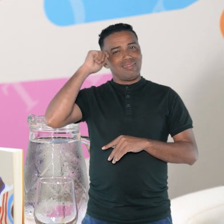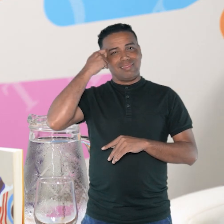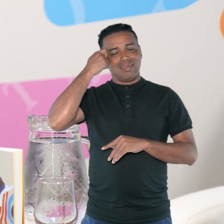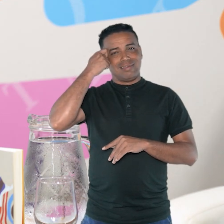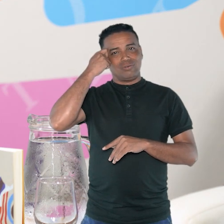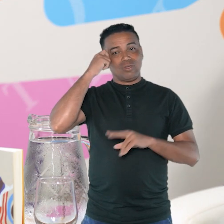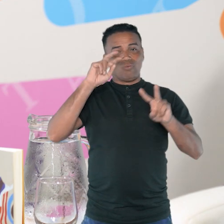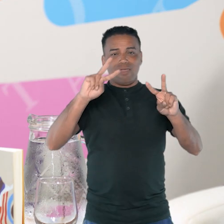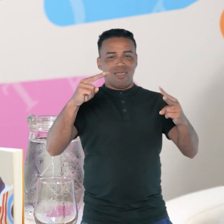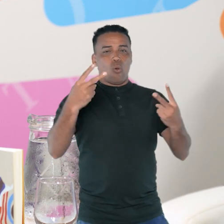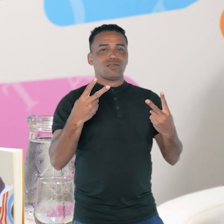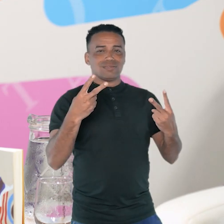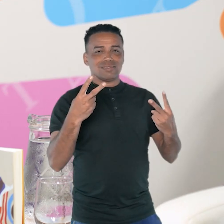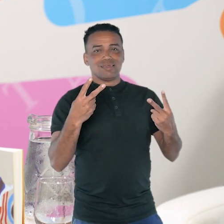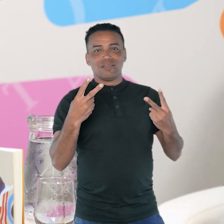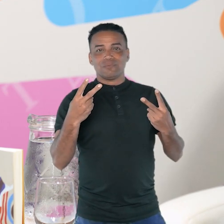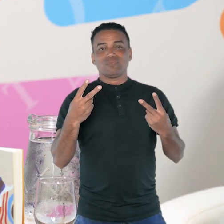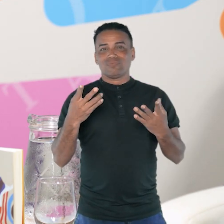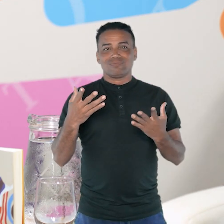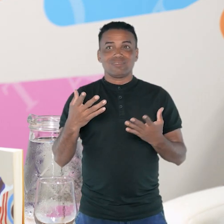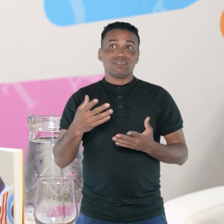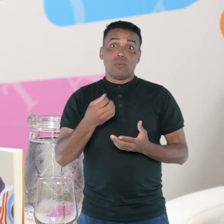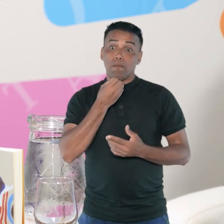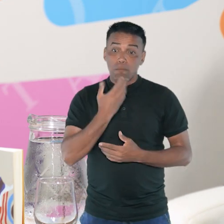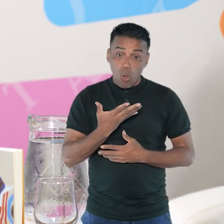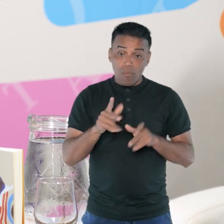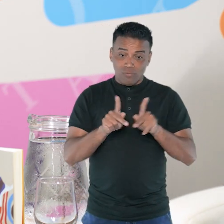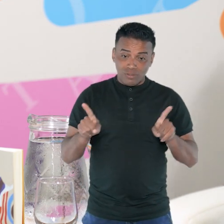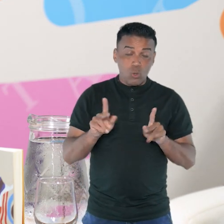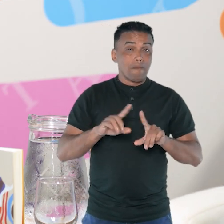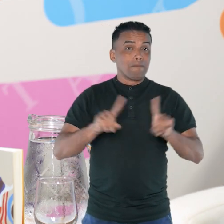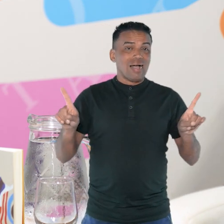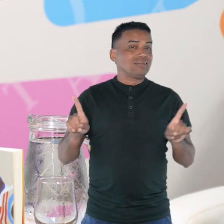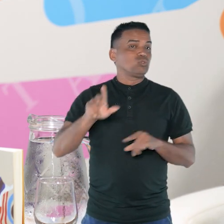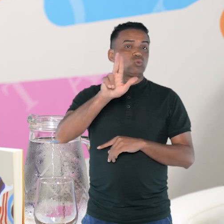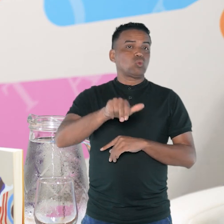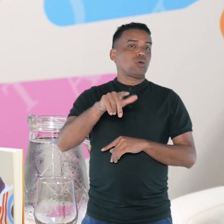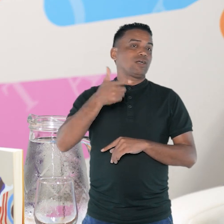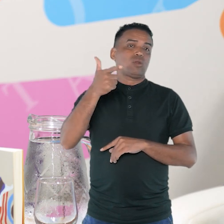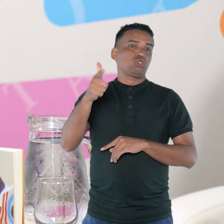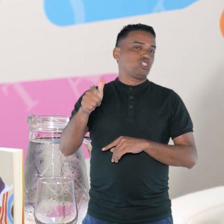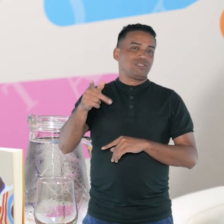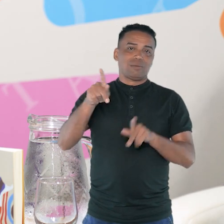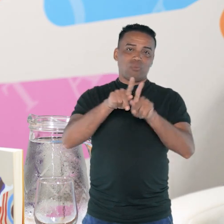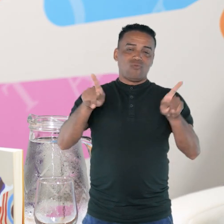naquele papel de professores, muitos bons professores, mas nunca um professor negro. Você teve a oportunidade de ter professores